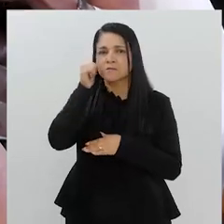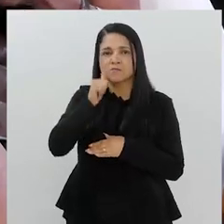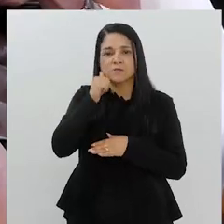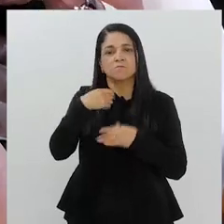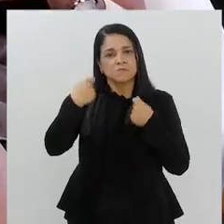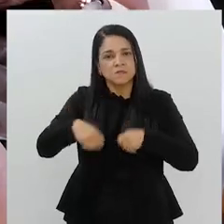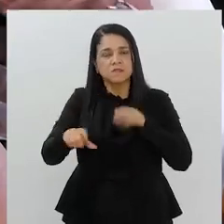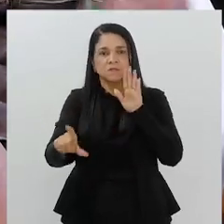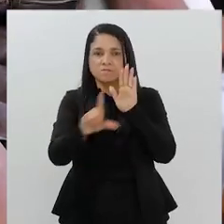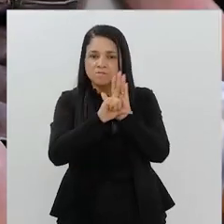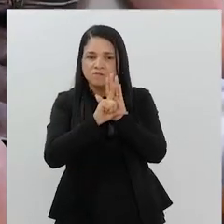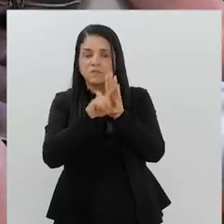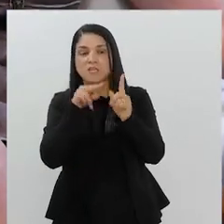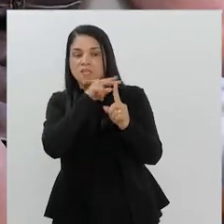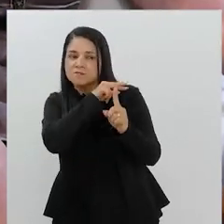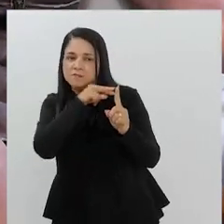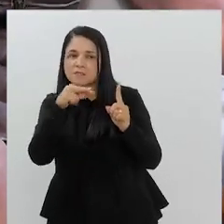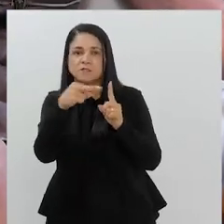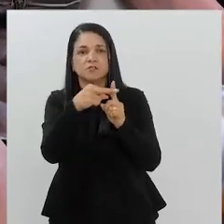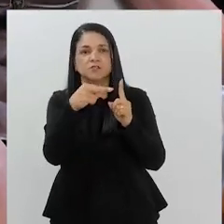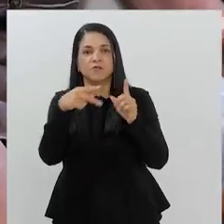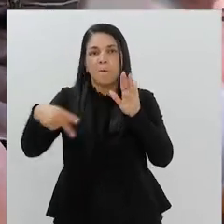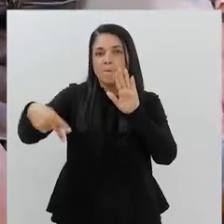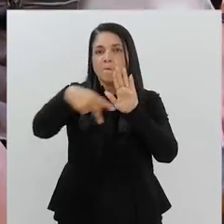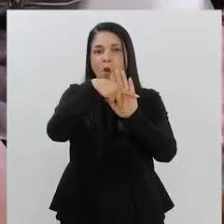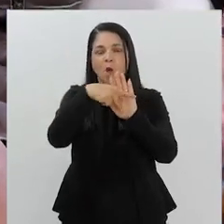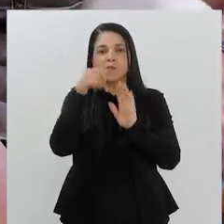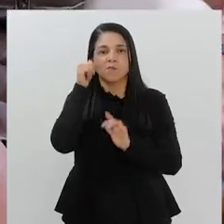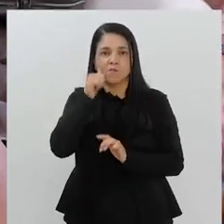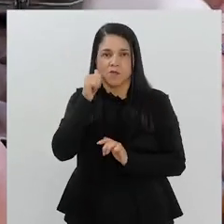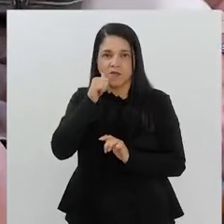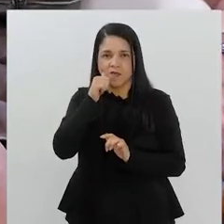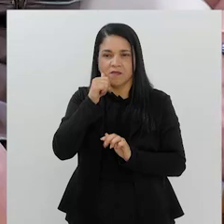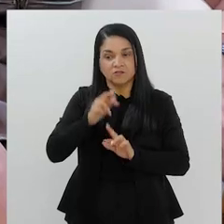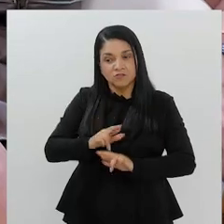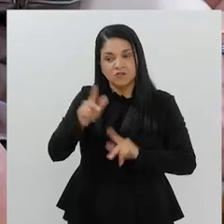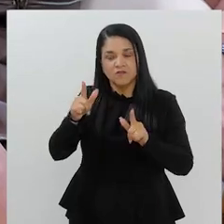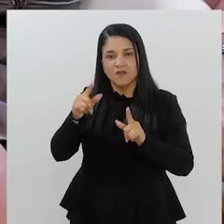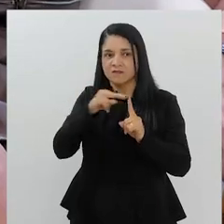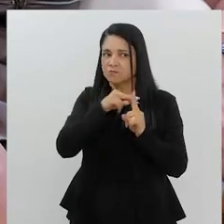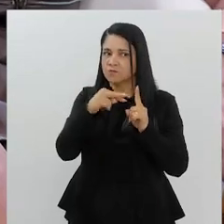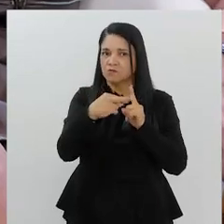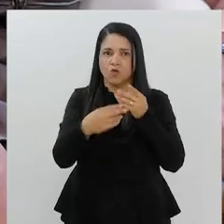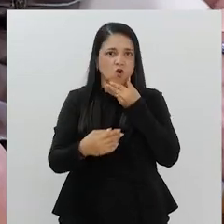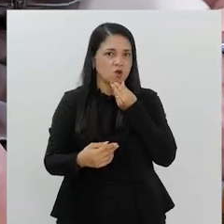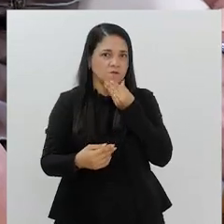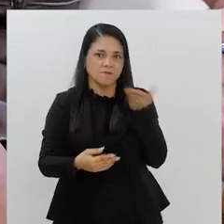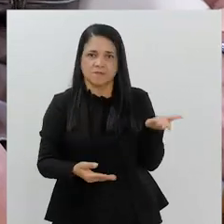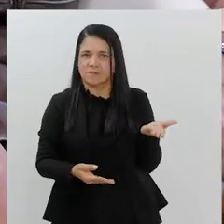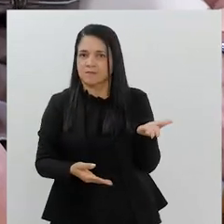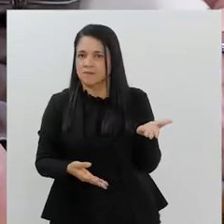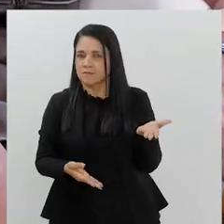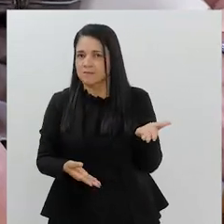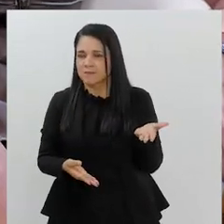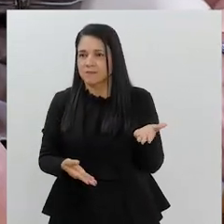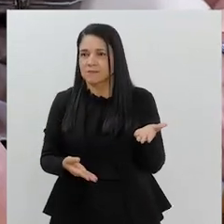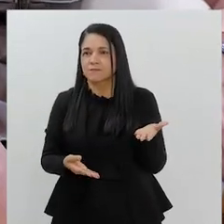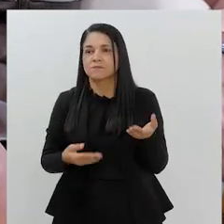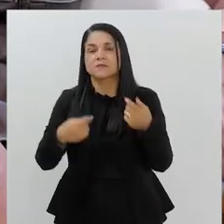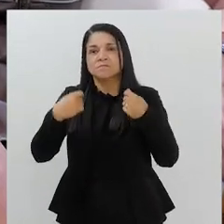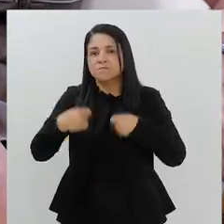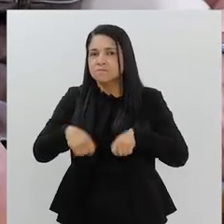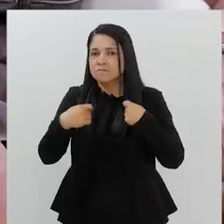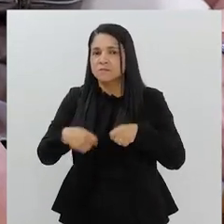legislação que seja construída dentro da Perspectiva da mulher né e não da perspectiva dos homens né Eu acho que